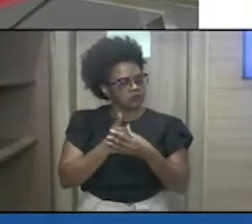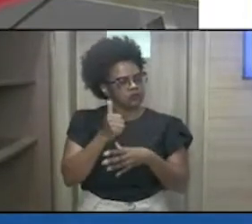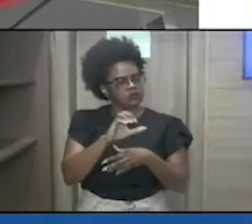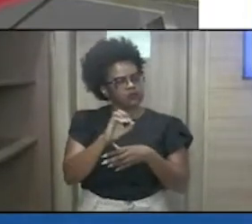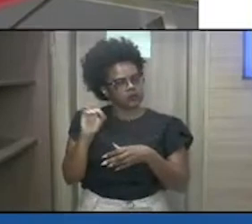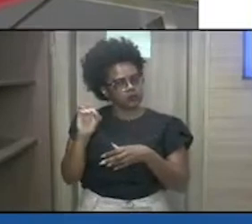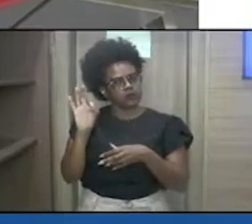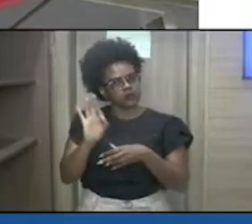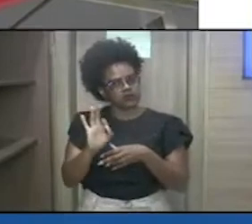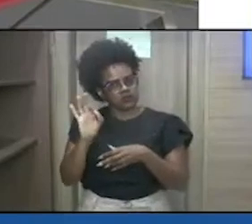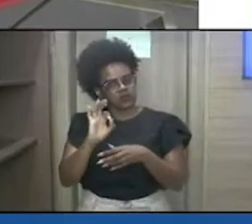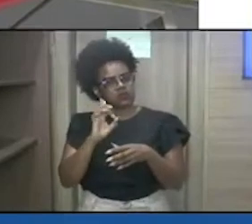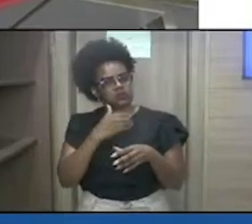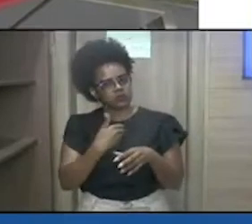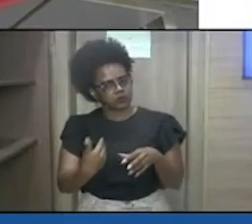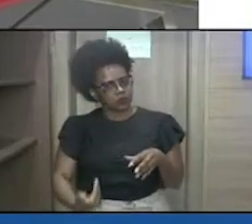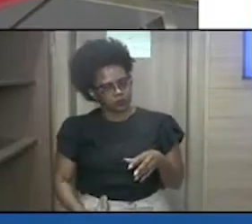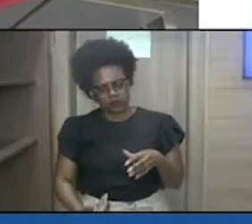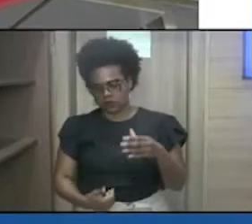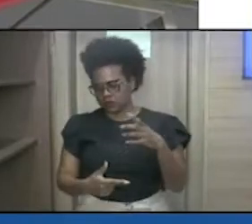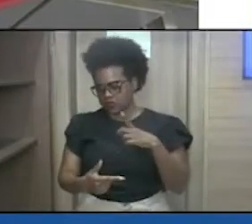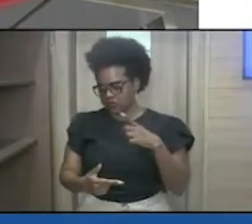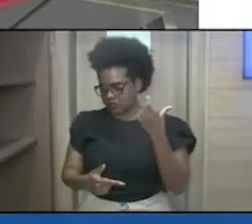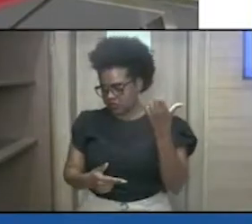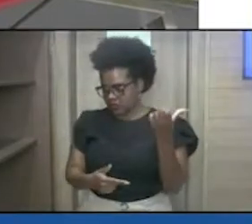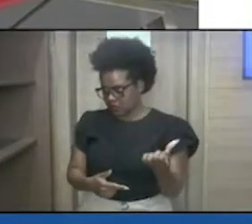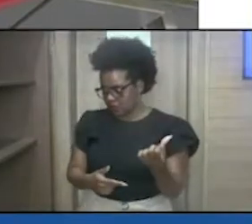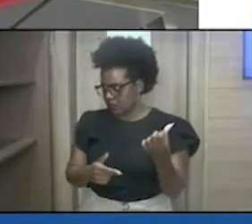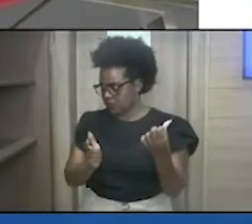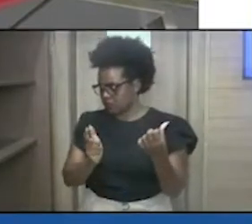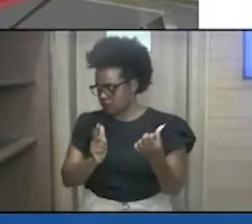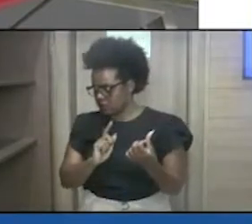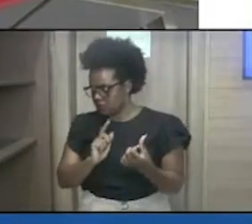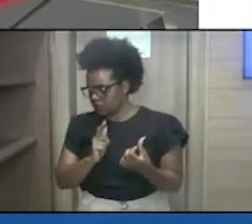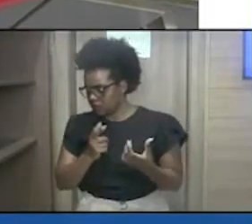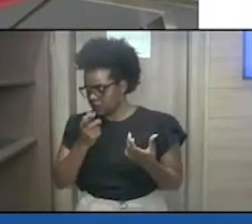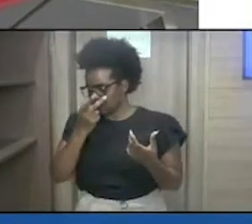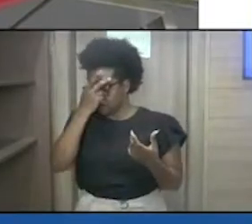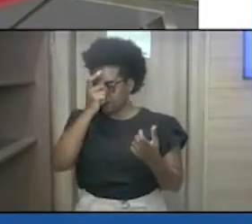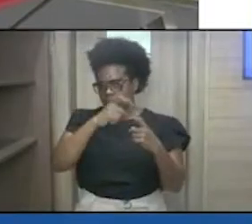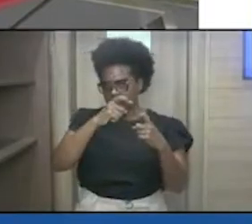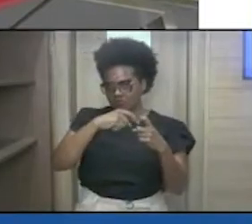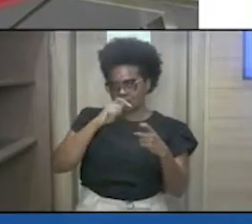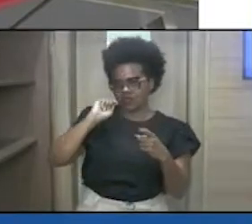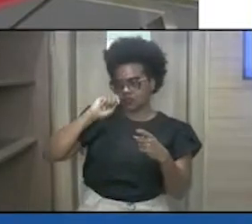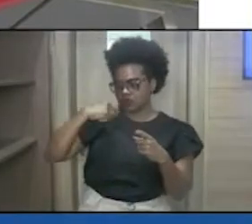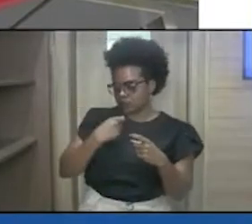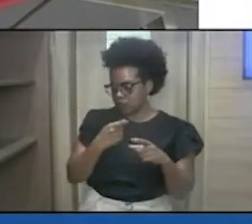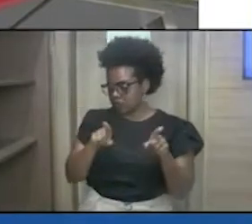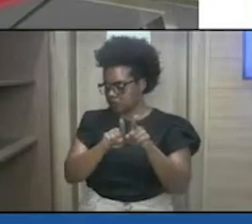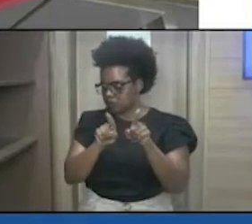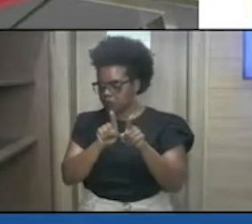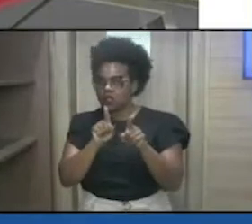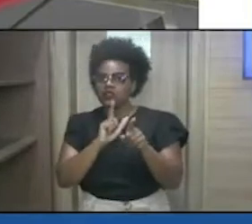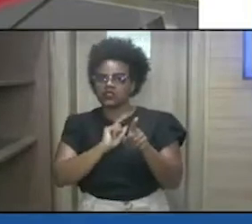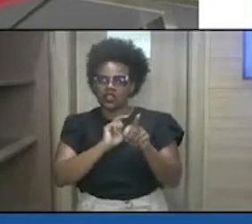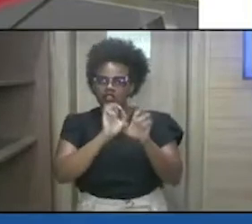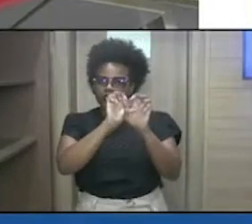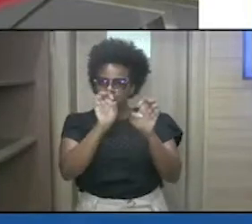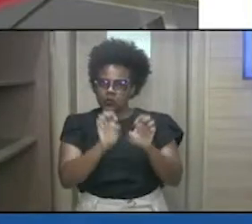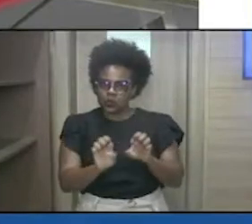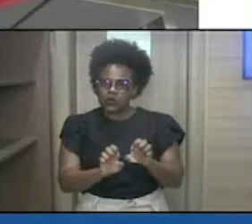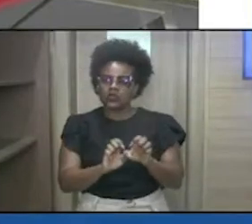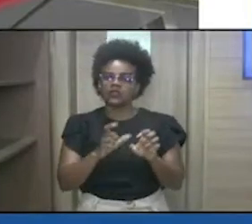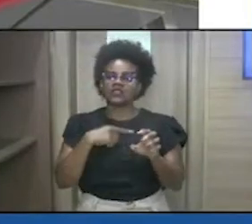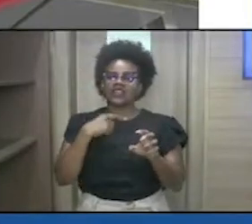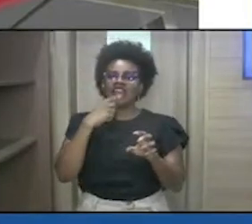100% público, foram encontrados 6 casos, onde o cirurgião dentista e o laboratório, a estrutura laboratorial é feita no